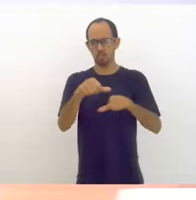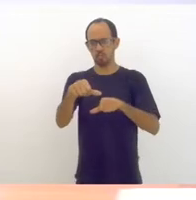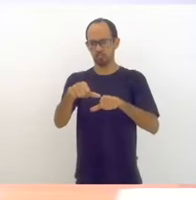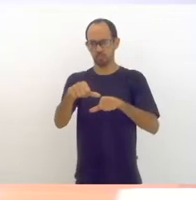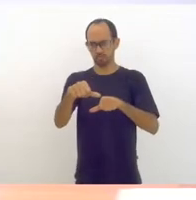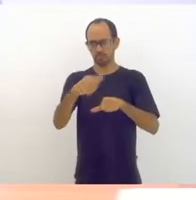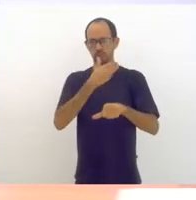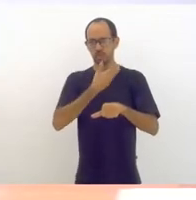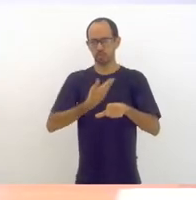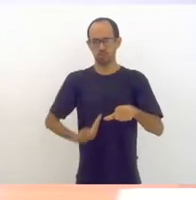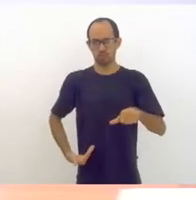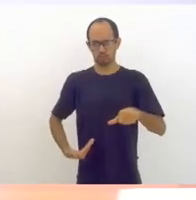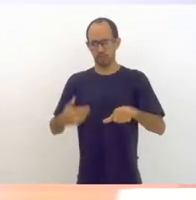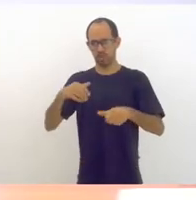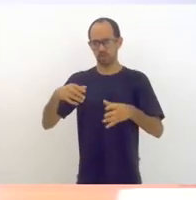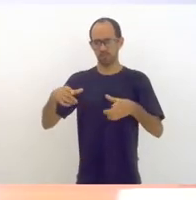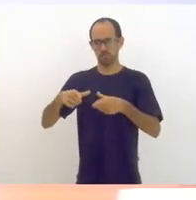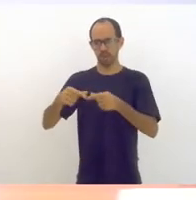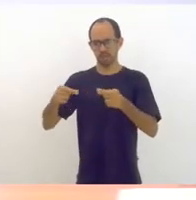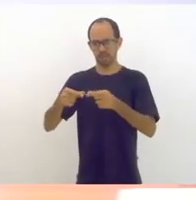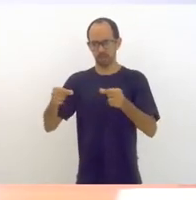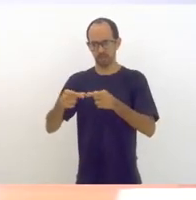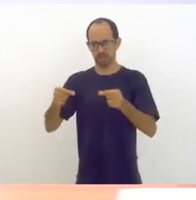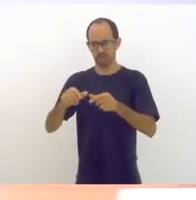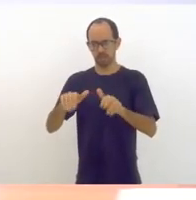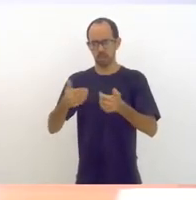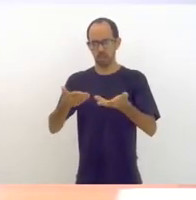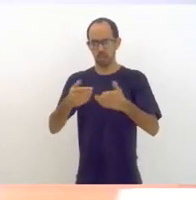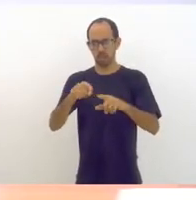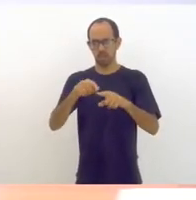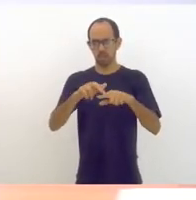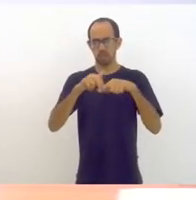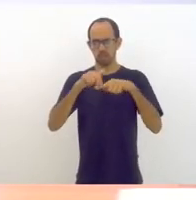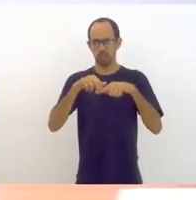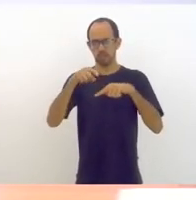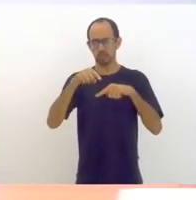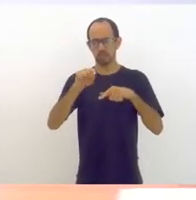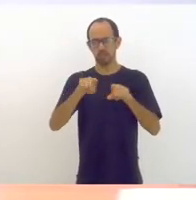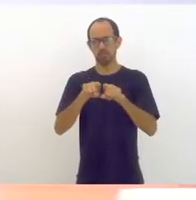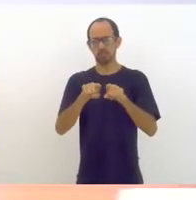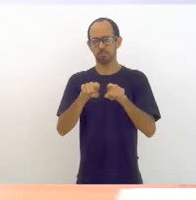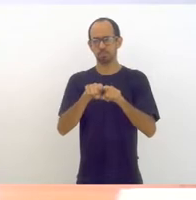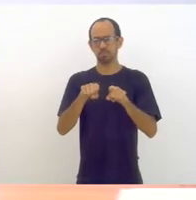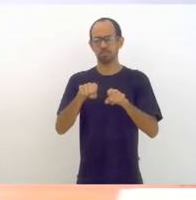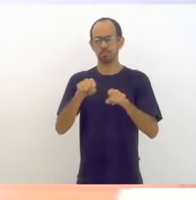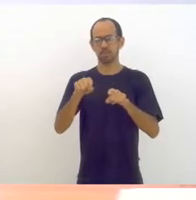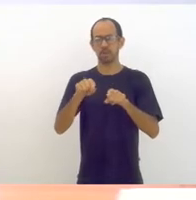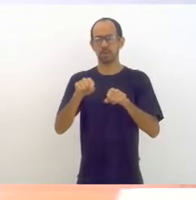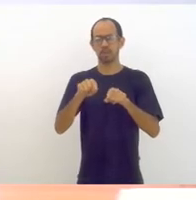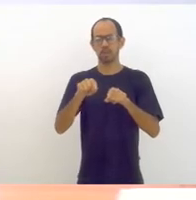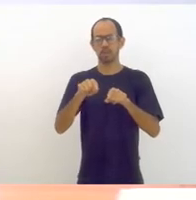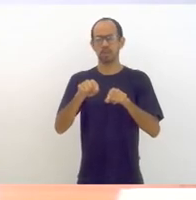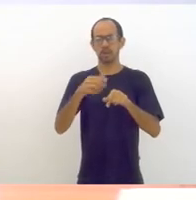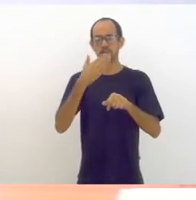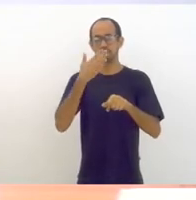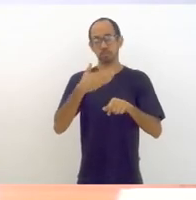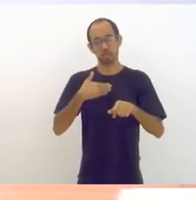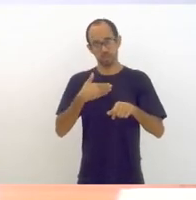Gustavo Schmidt também está em outra agenda de uma vistoria da Comissão de Meio Ambiente. Então, pediram para que eu pudesse aqui